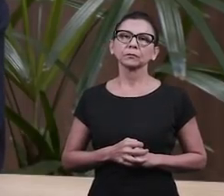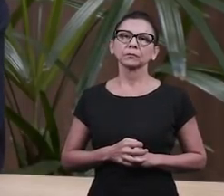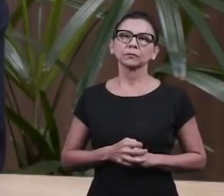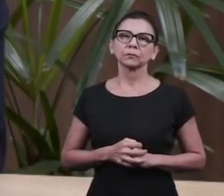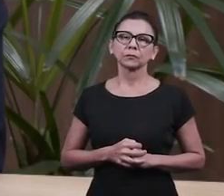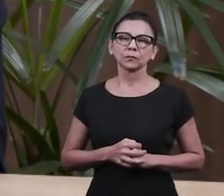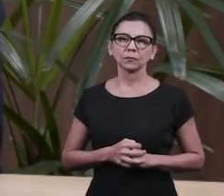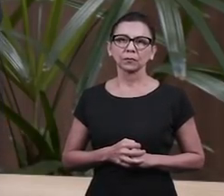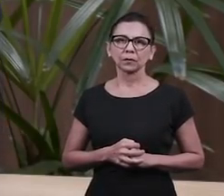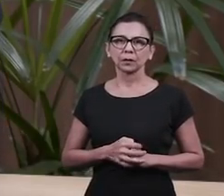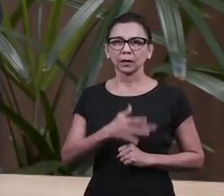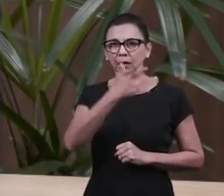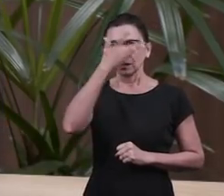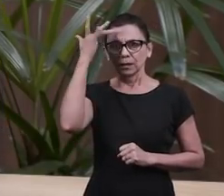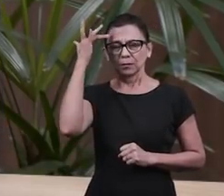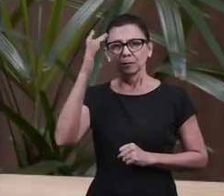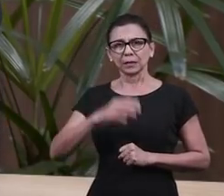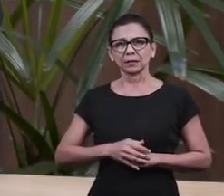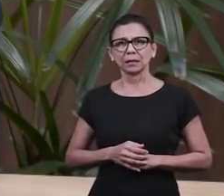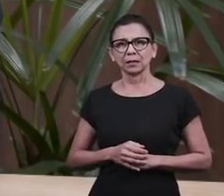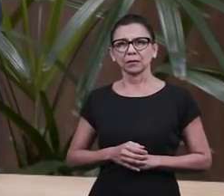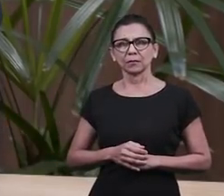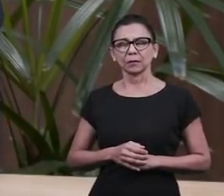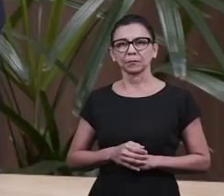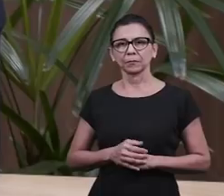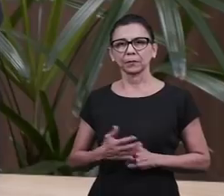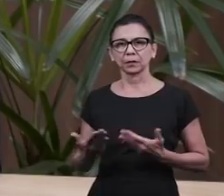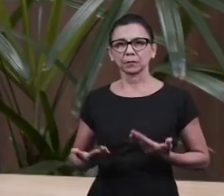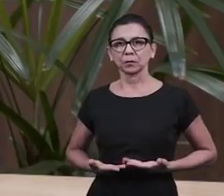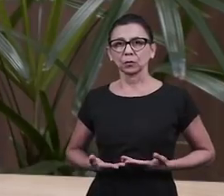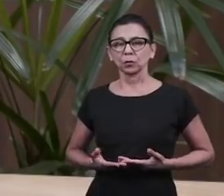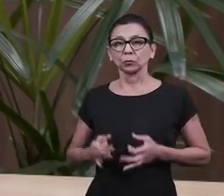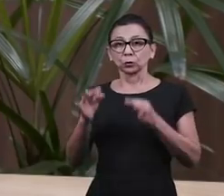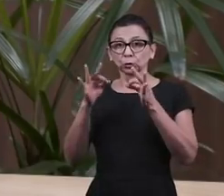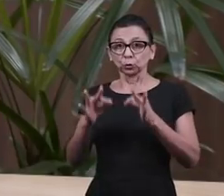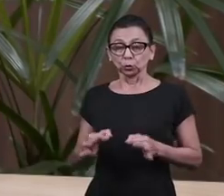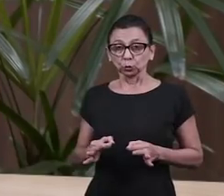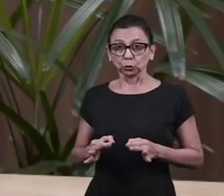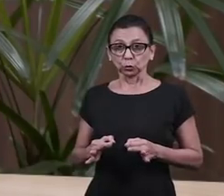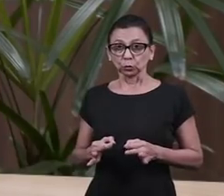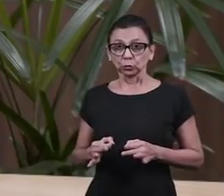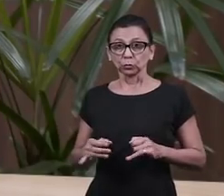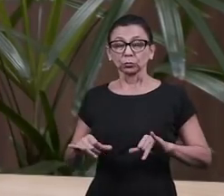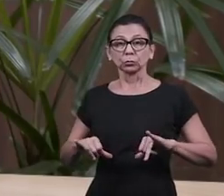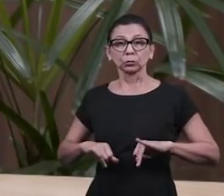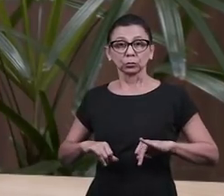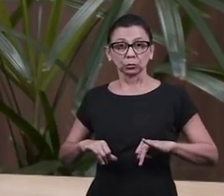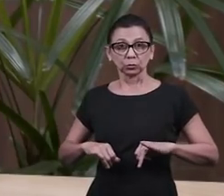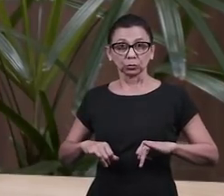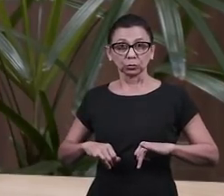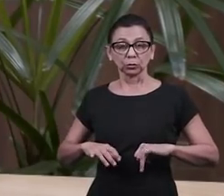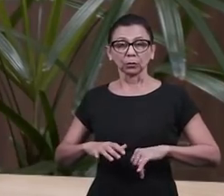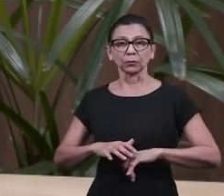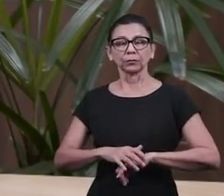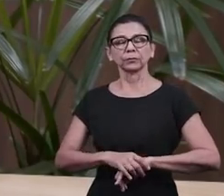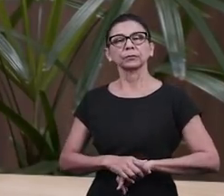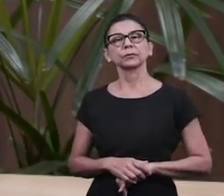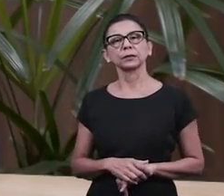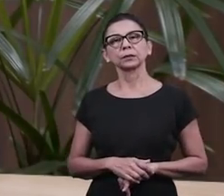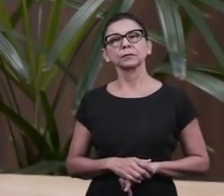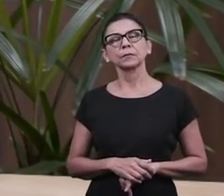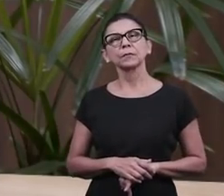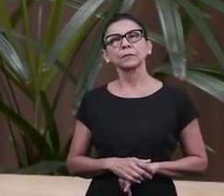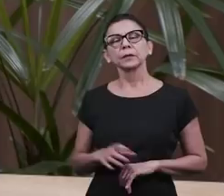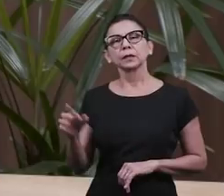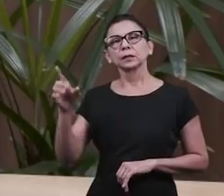Perece o justo. Que profecia é essa? Quem é o justo? Hoje o Senhor nos deu como igreja o entendimento de